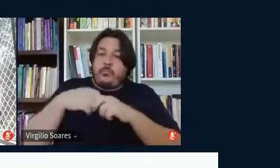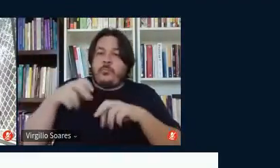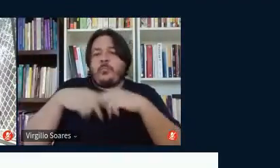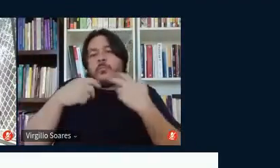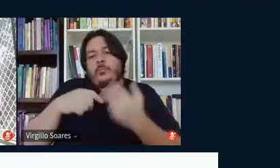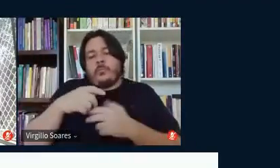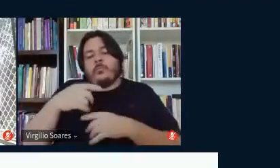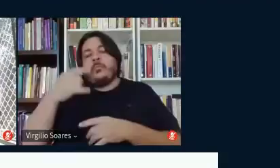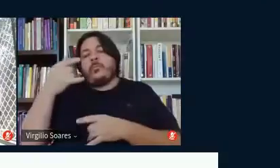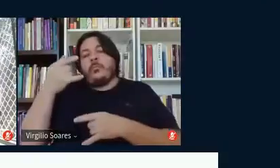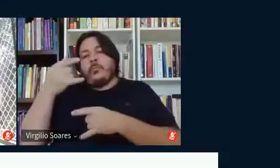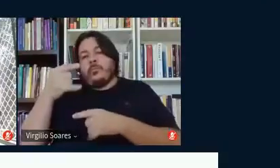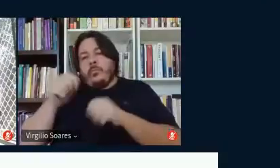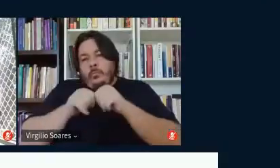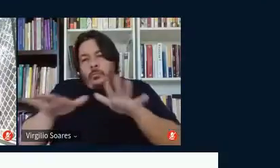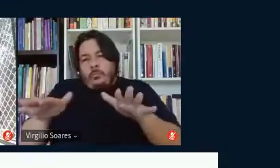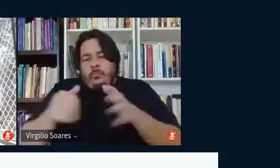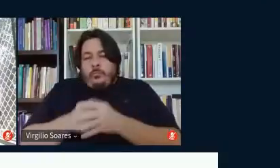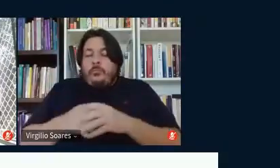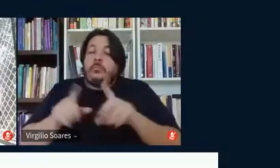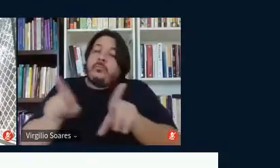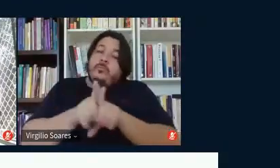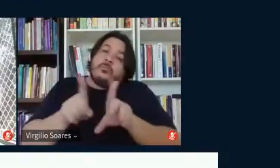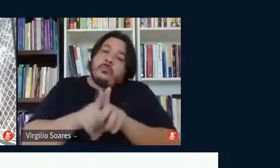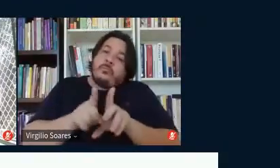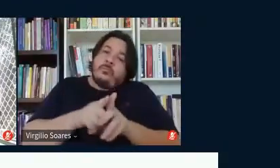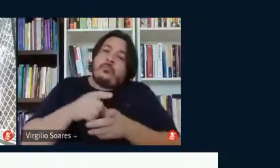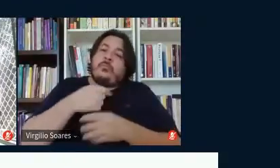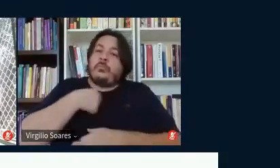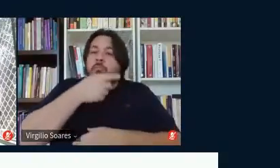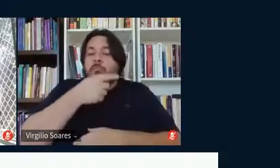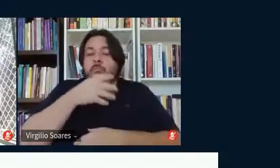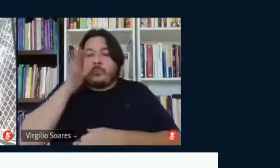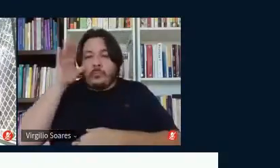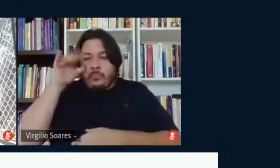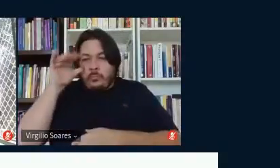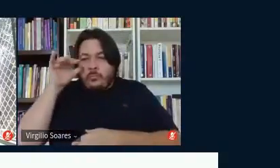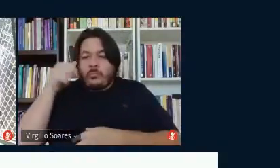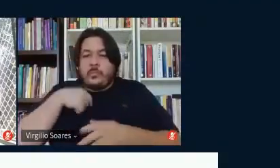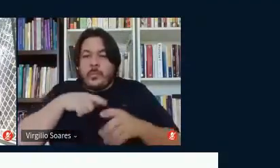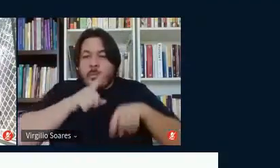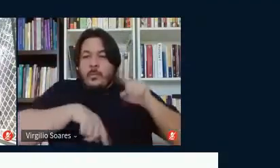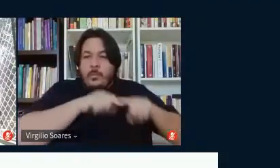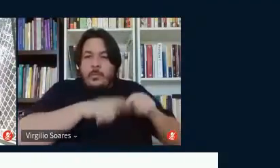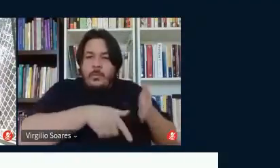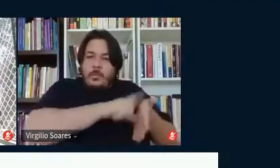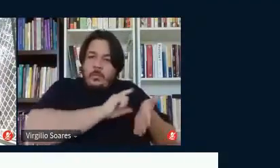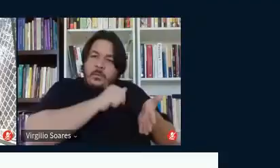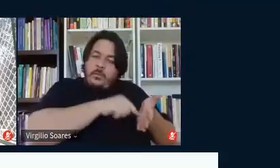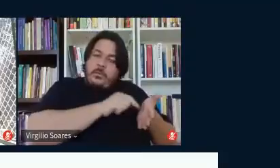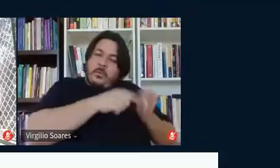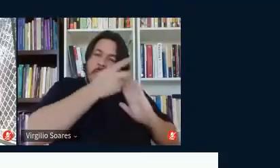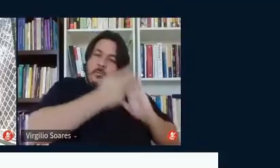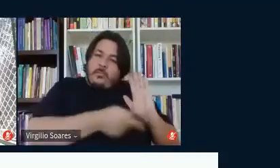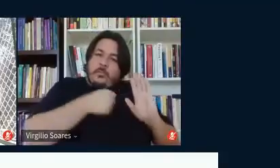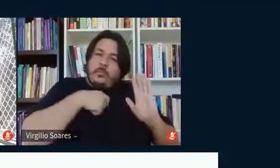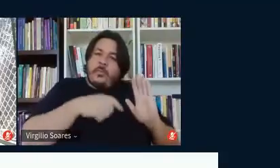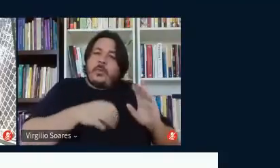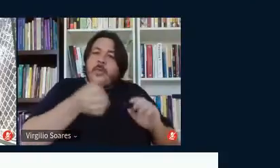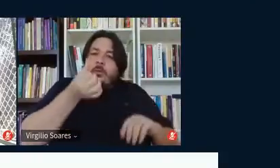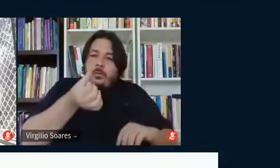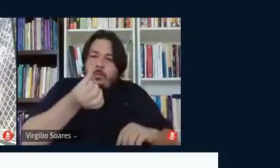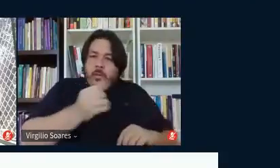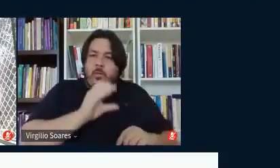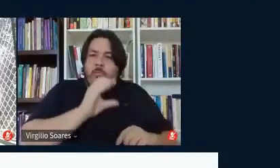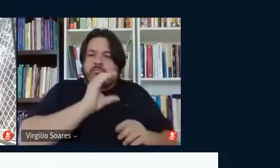Além disso, a gente também decidiu revisitar o nosso material empírico produzido na pesquisa anterior, né? São 6 tomos de diário de campo das